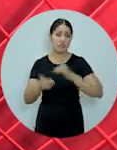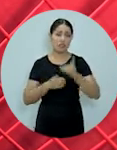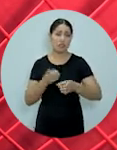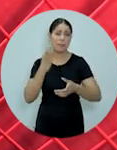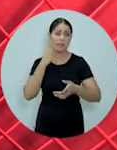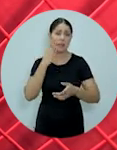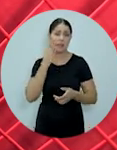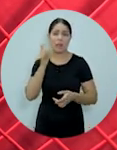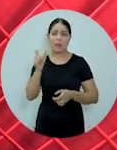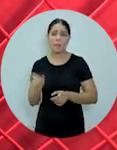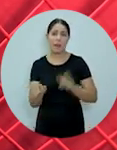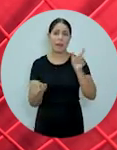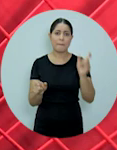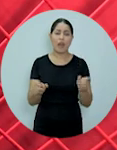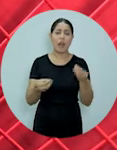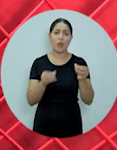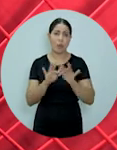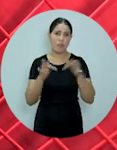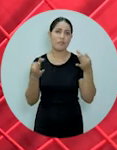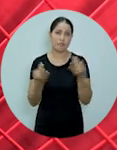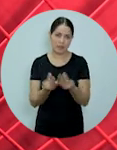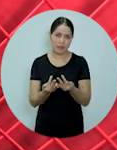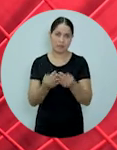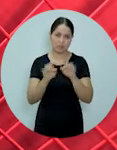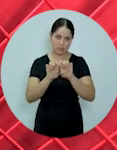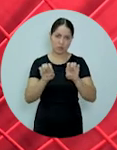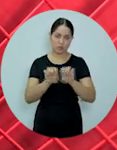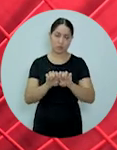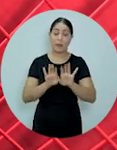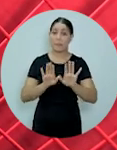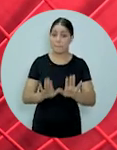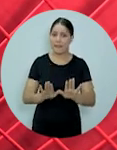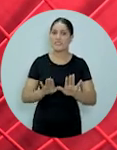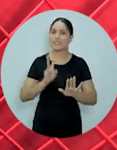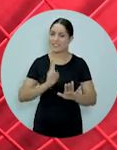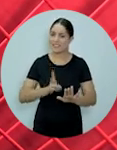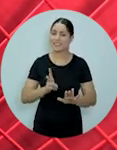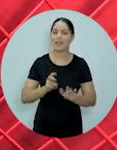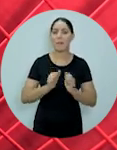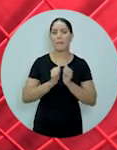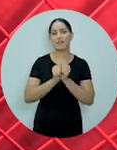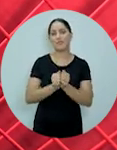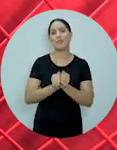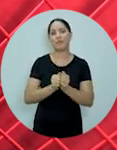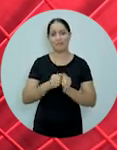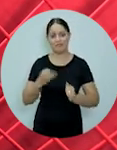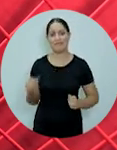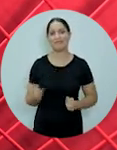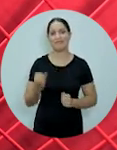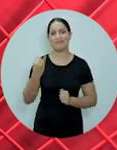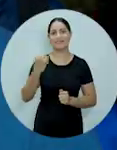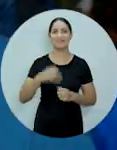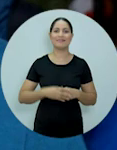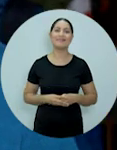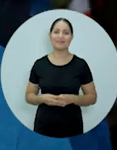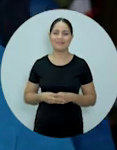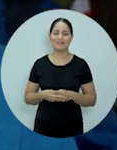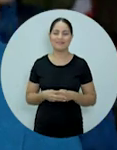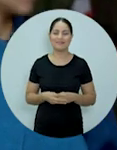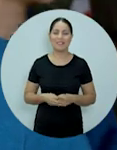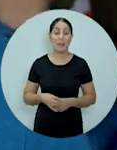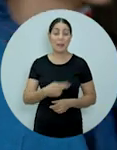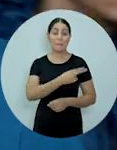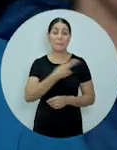dentro da dinâmica dessa família, mas a guarda compartilhada sempre é benéfica. Meu nome